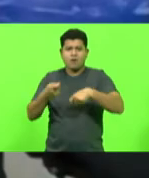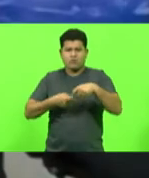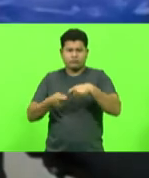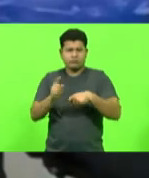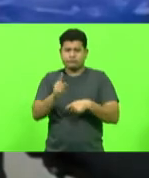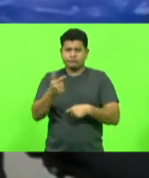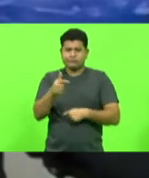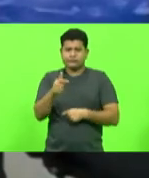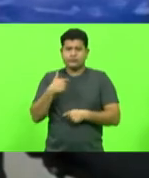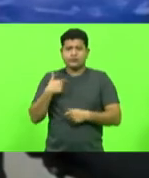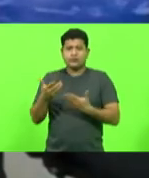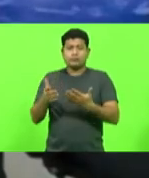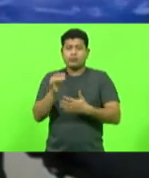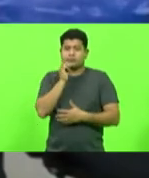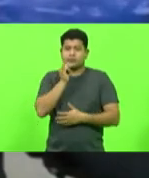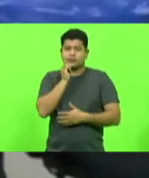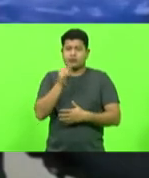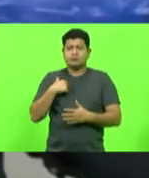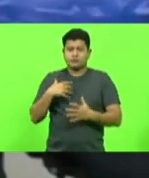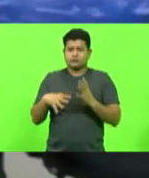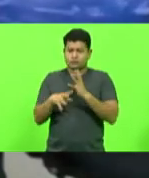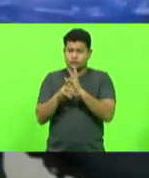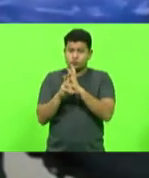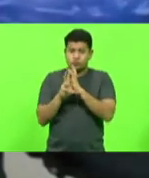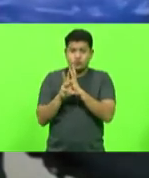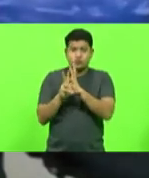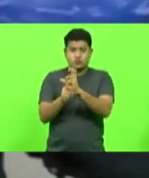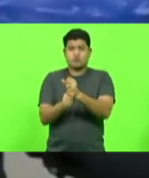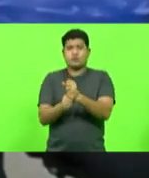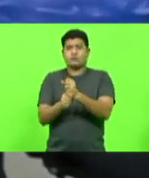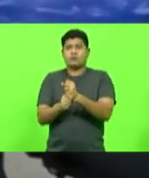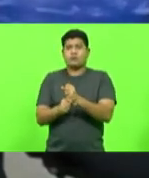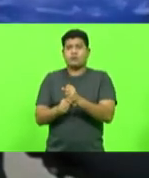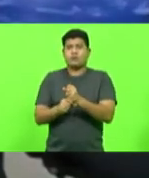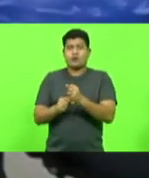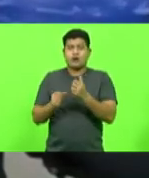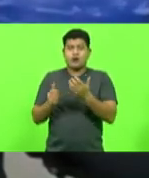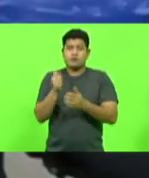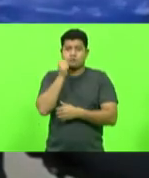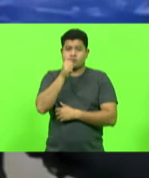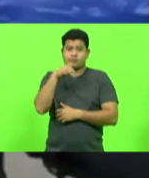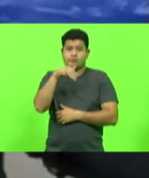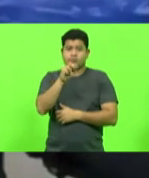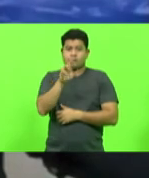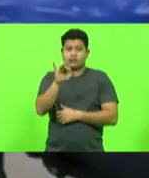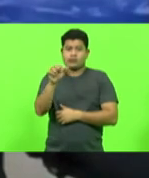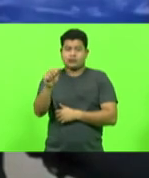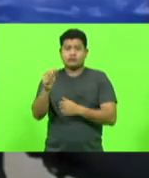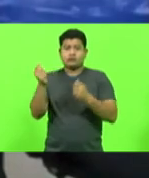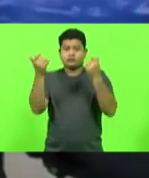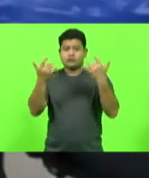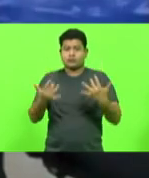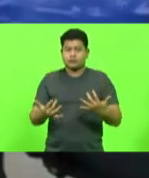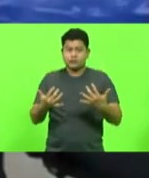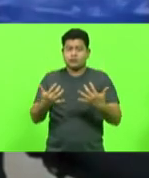um cálculo bem caseiro mesmo, né? A Maria Cláudia já trouxe aqui, 90% dos nossos